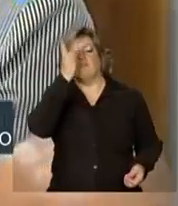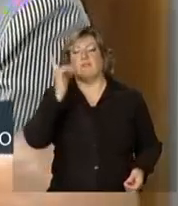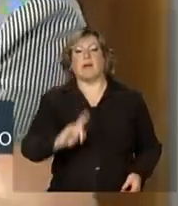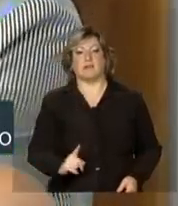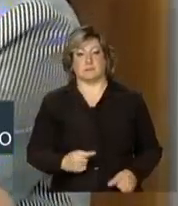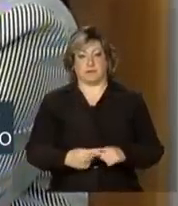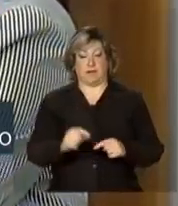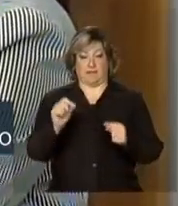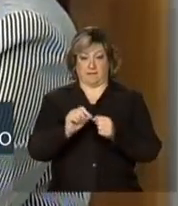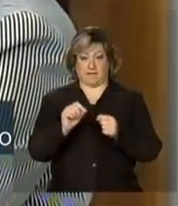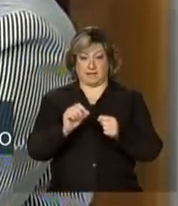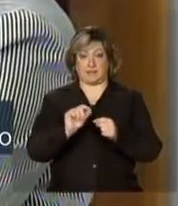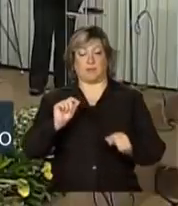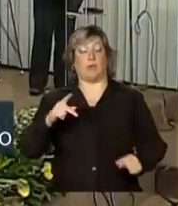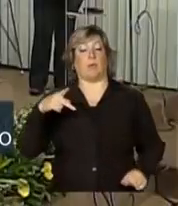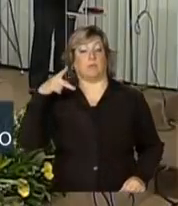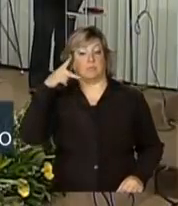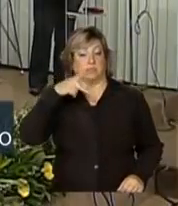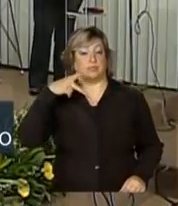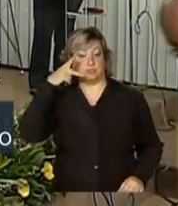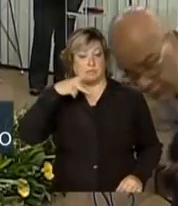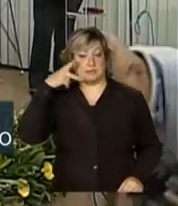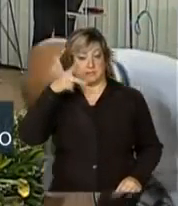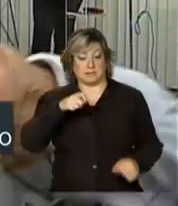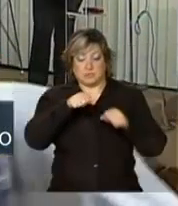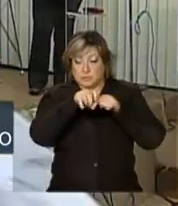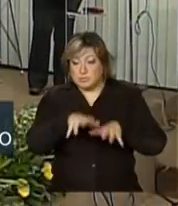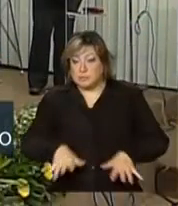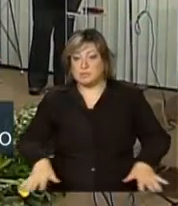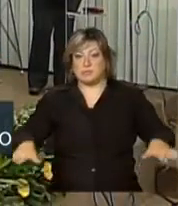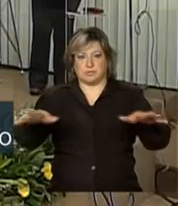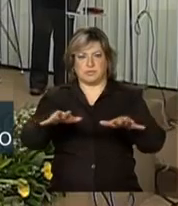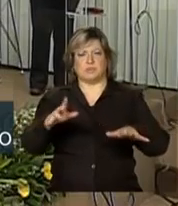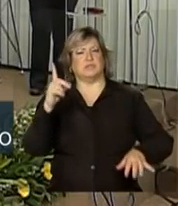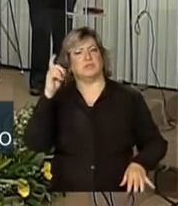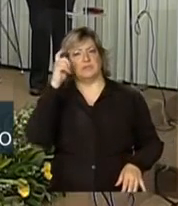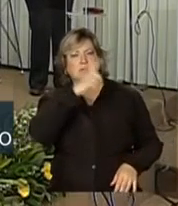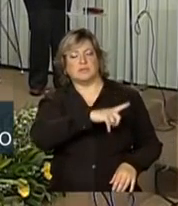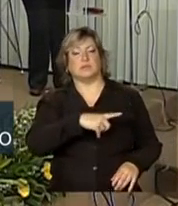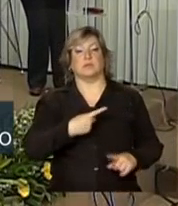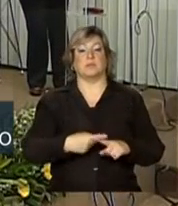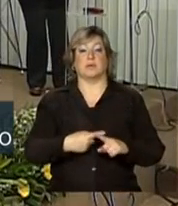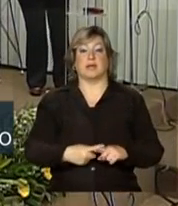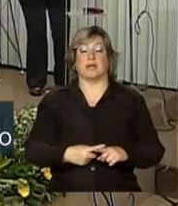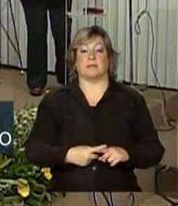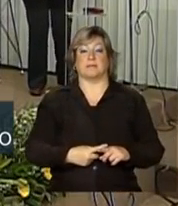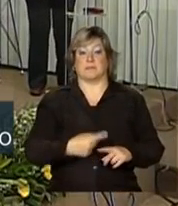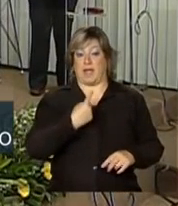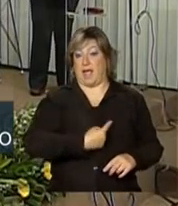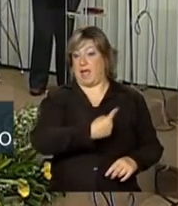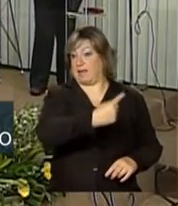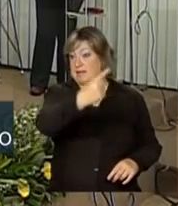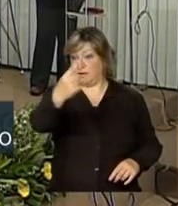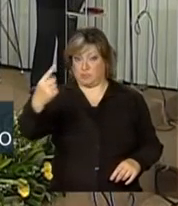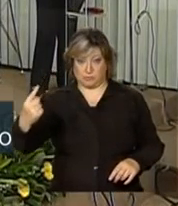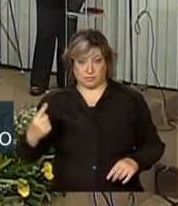a política transversal é muito difícil, porque faz com que cada um de nós saiamos